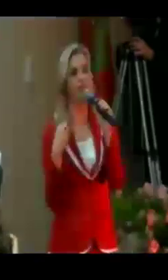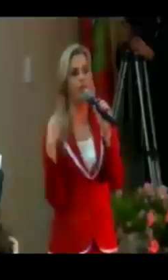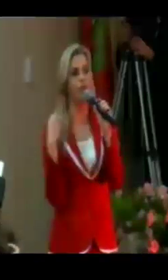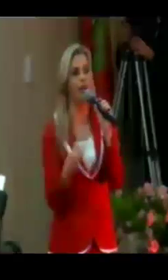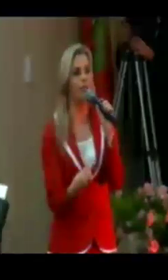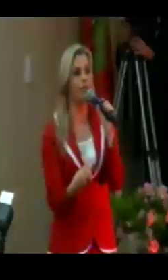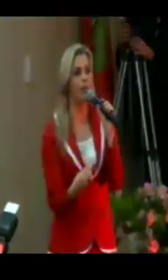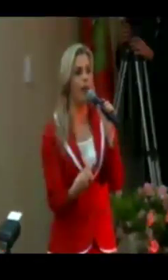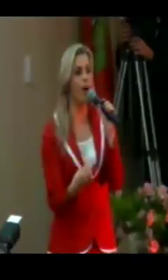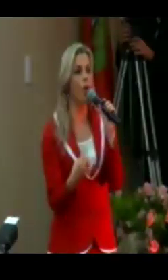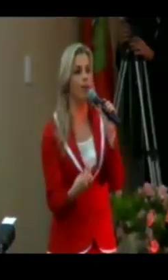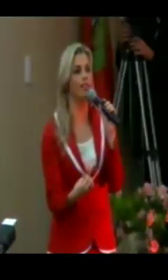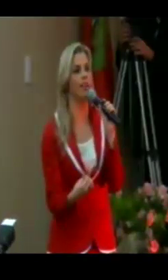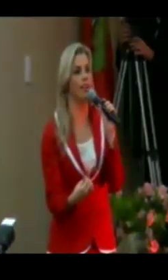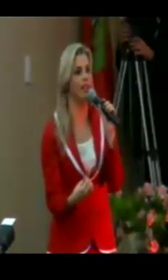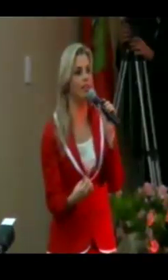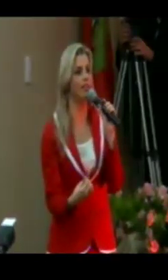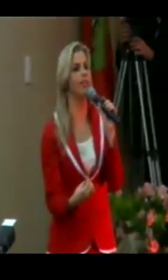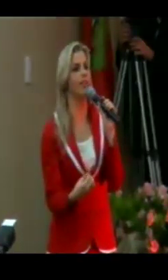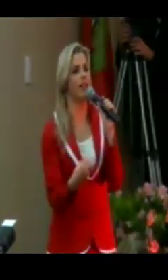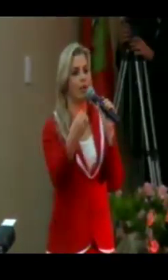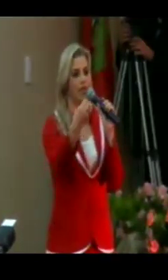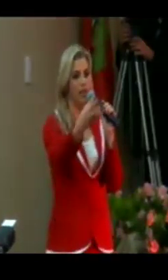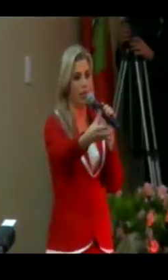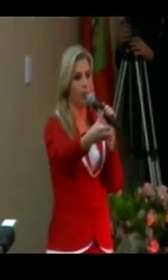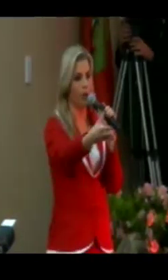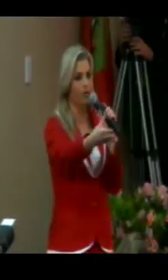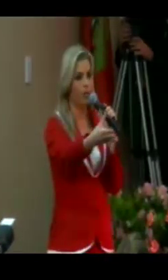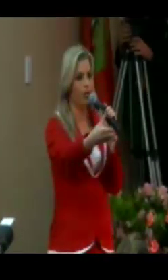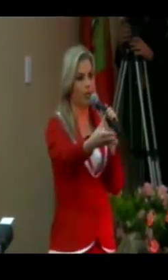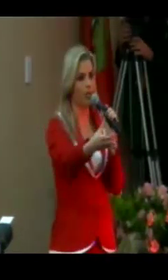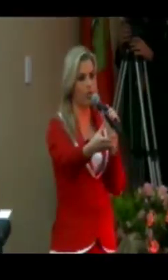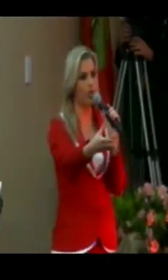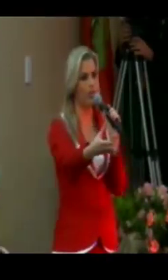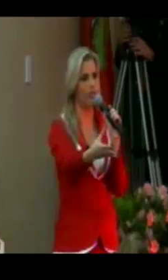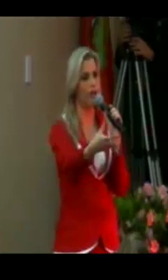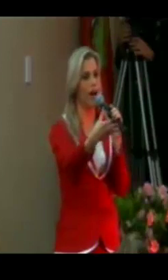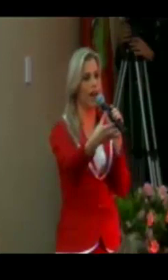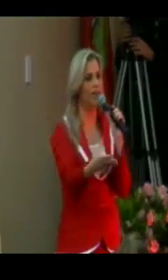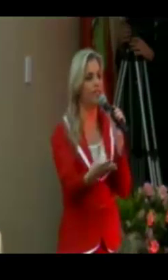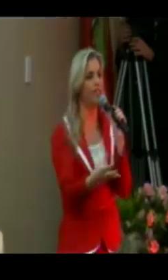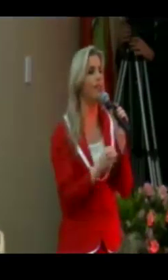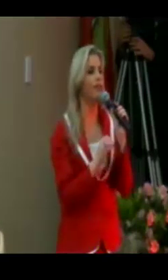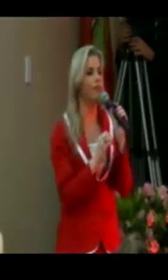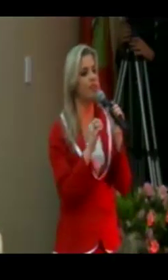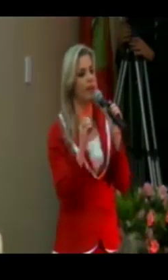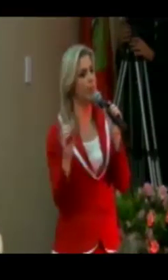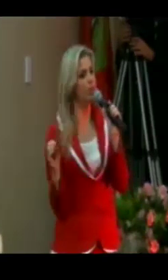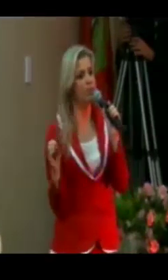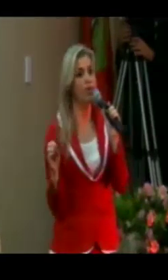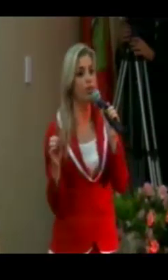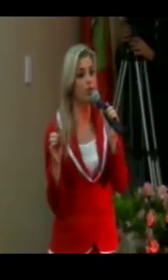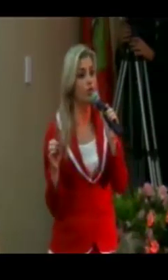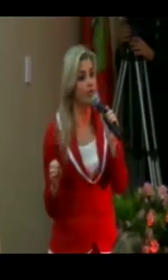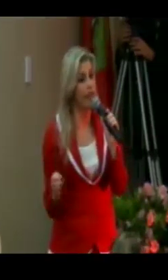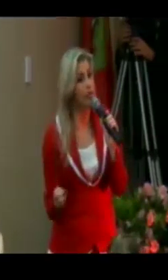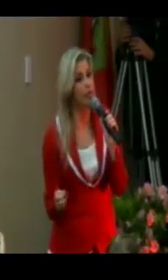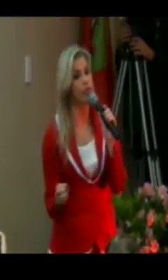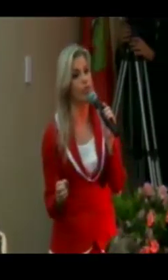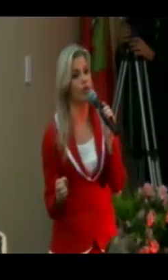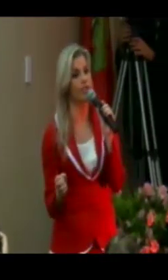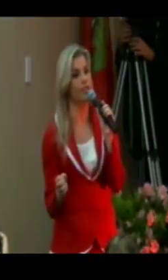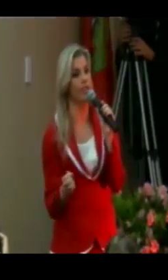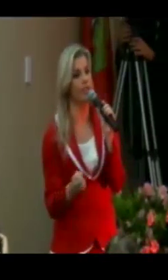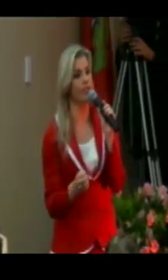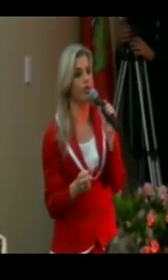daí, mas nós tentaremos o máximo trabalhar com parcerias, né? Por exemplo, o próximo curso que a gente vai fazer com a Lesc vai sair